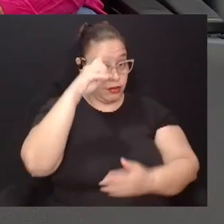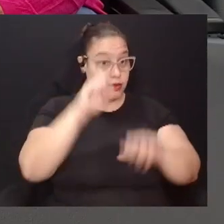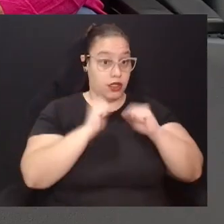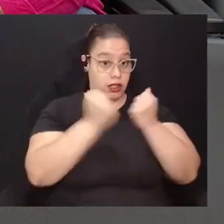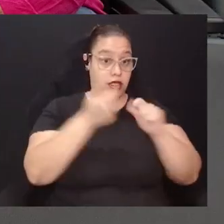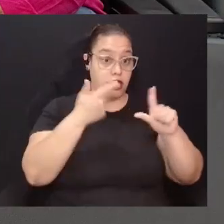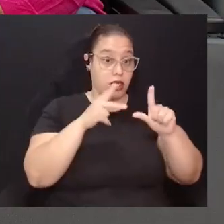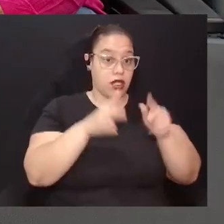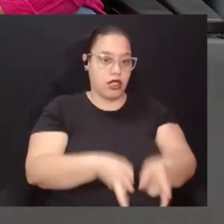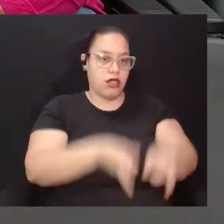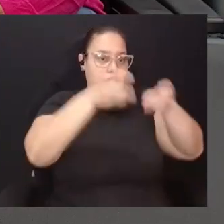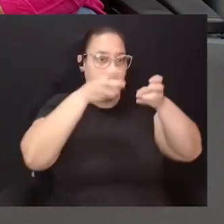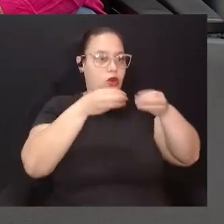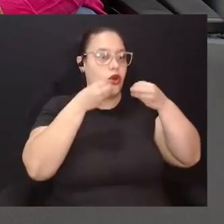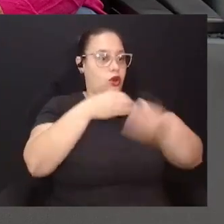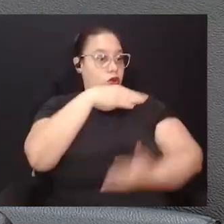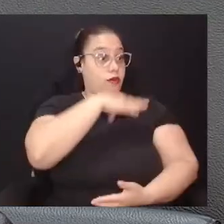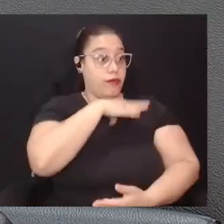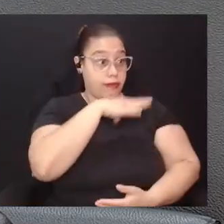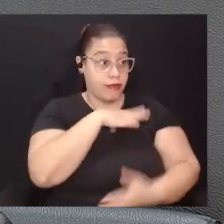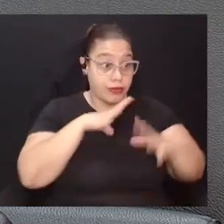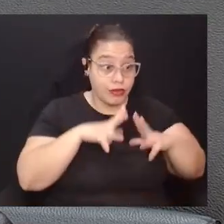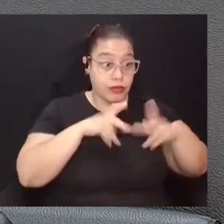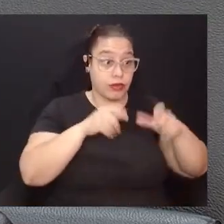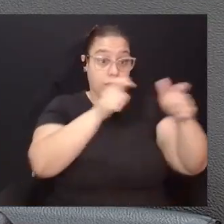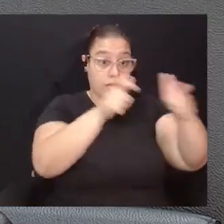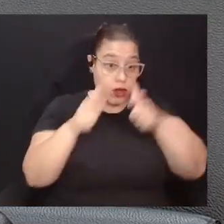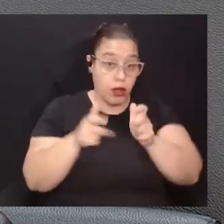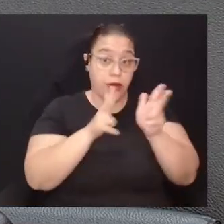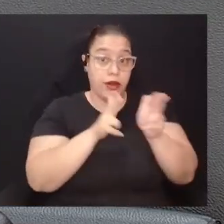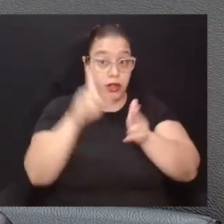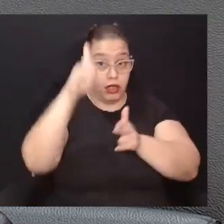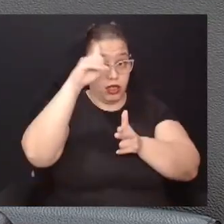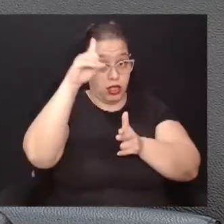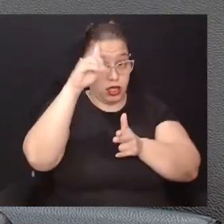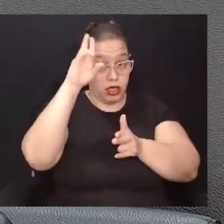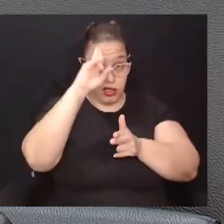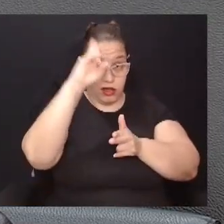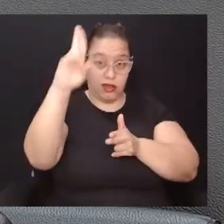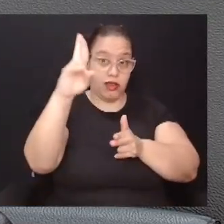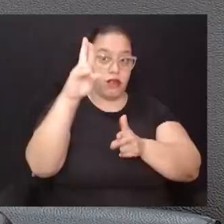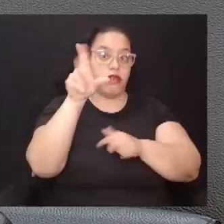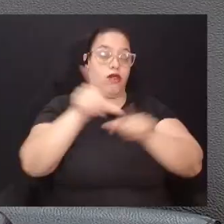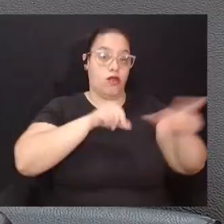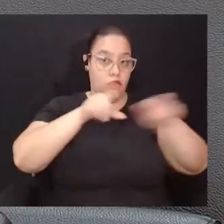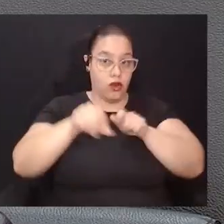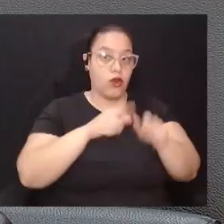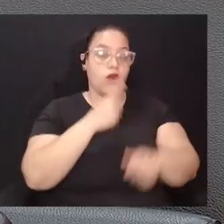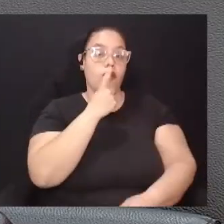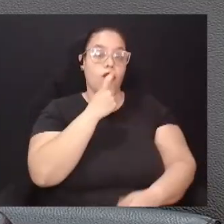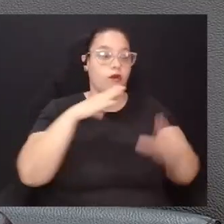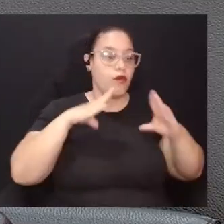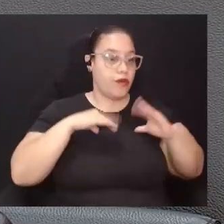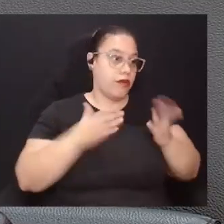na Assembleia Legislativa foram reconhecidas como município. Então, todas essas cidades têm a mesma data de padroeira e muitas delas escolheram também